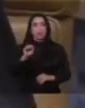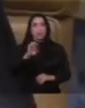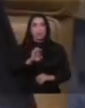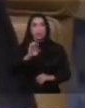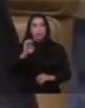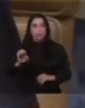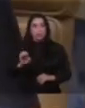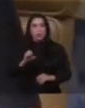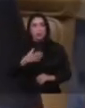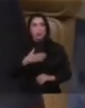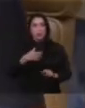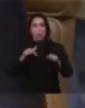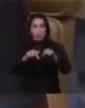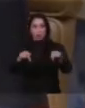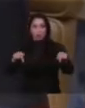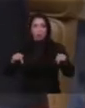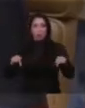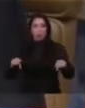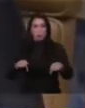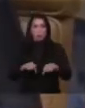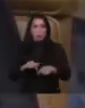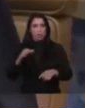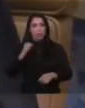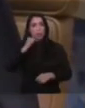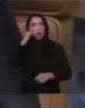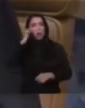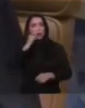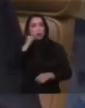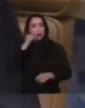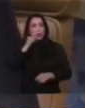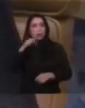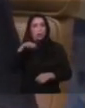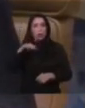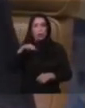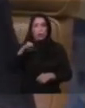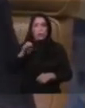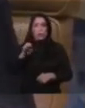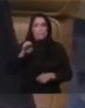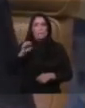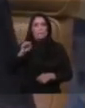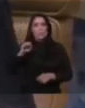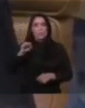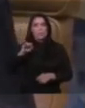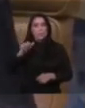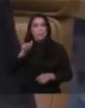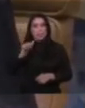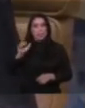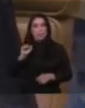recebi no meu gabinete o senador Messias de Jesus do estado de Roraima.